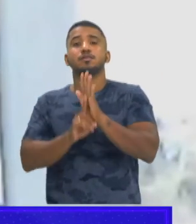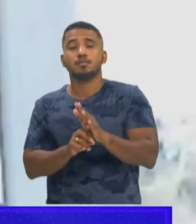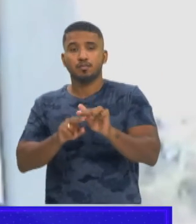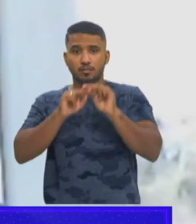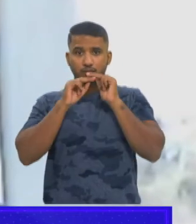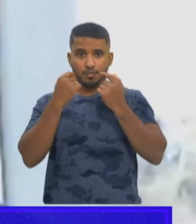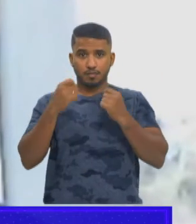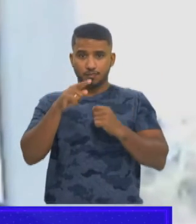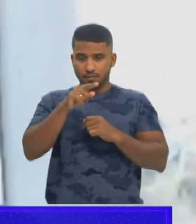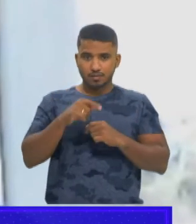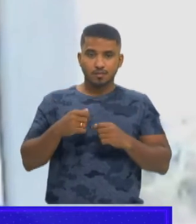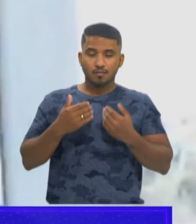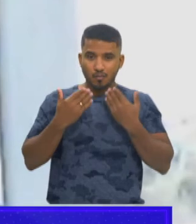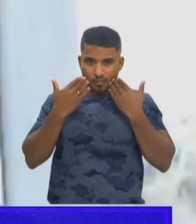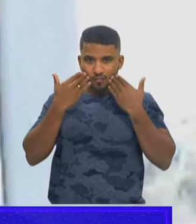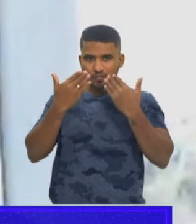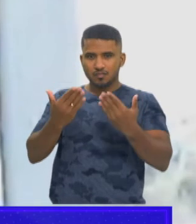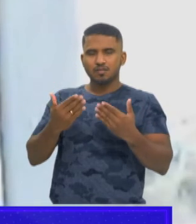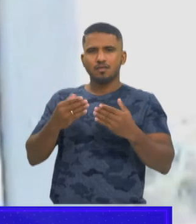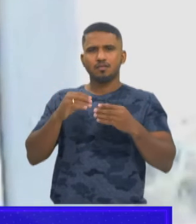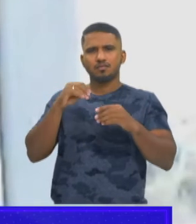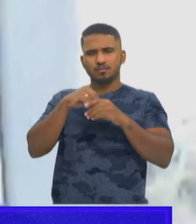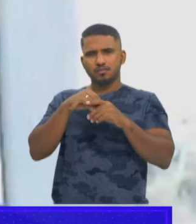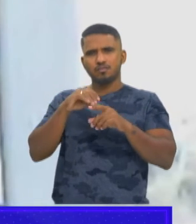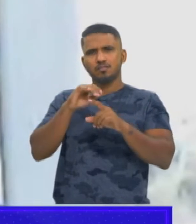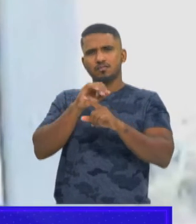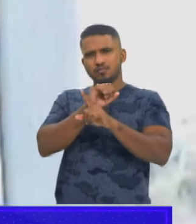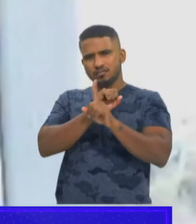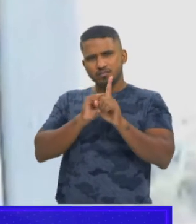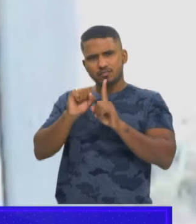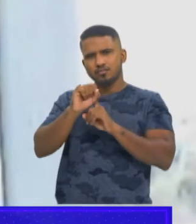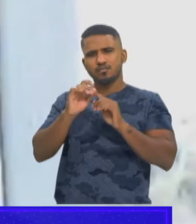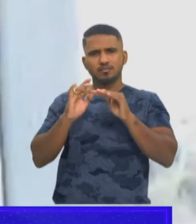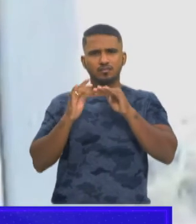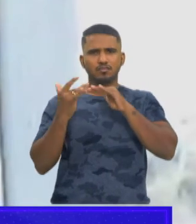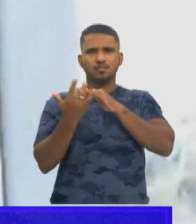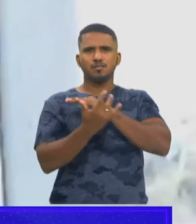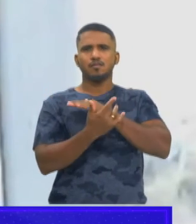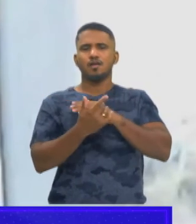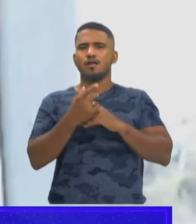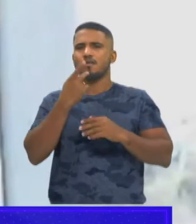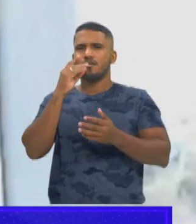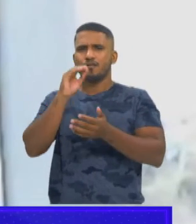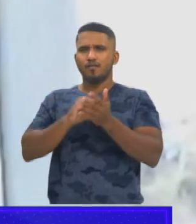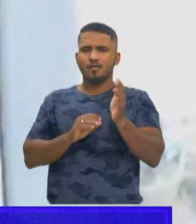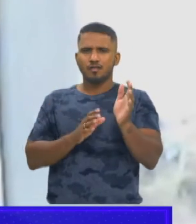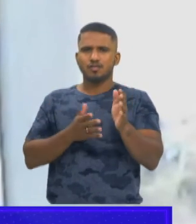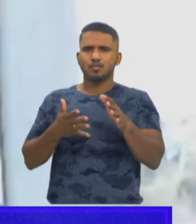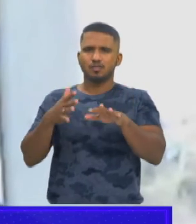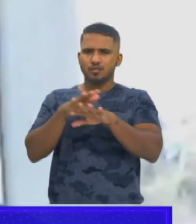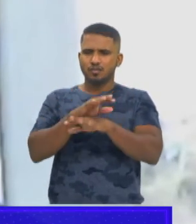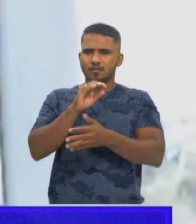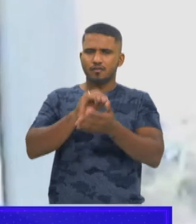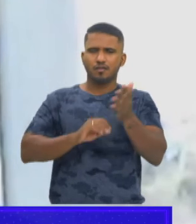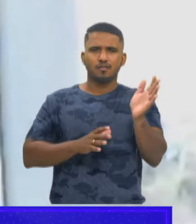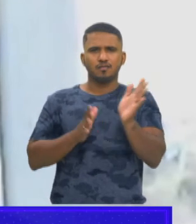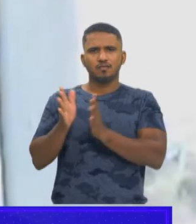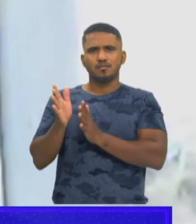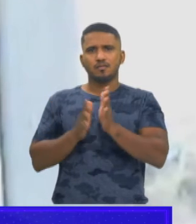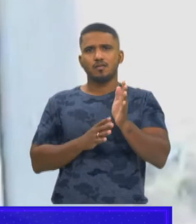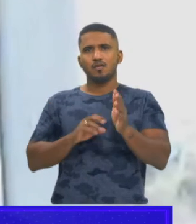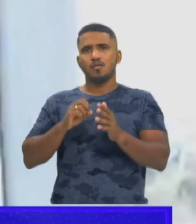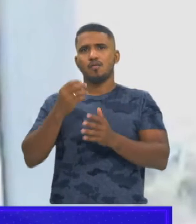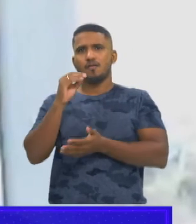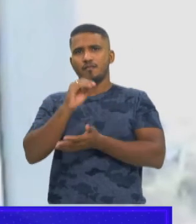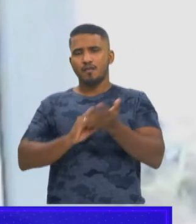externar através de uma mídia social a falta de inclusão, a falta de acessibilidade ou a falta de